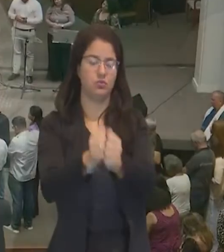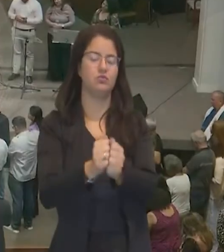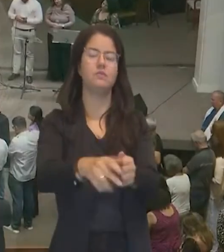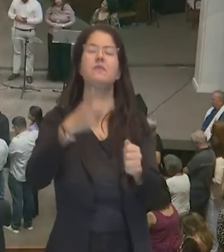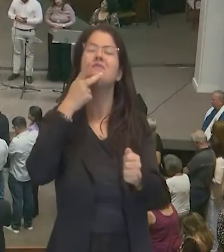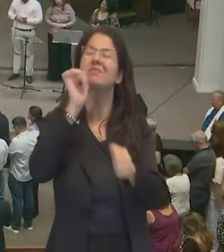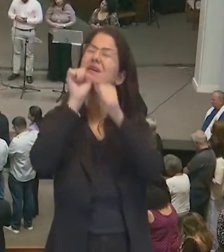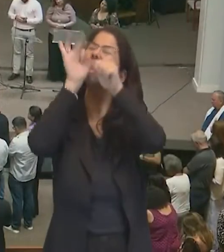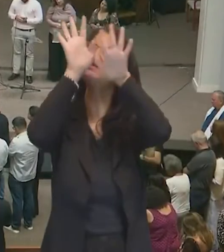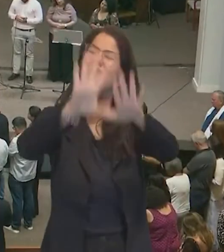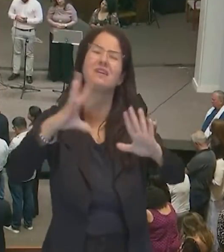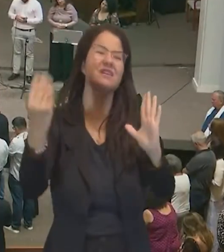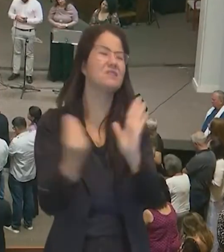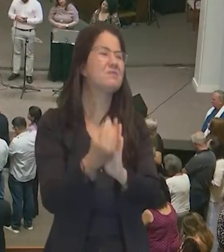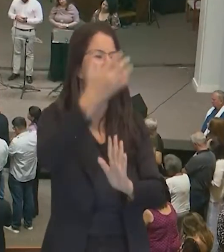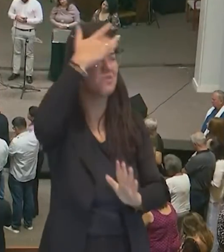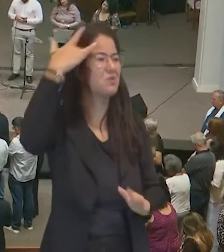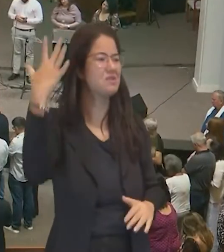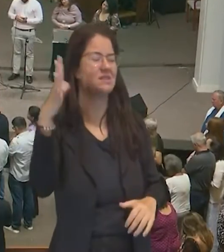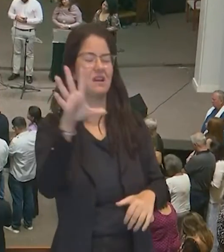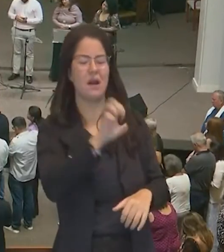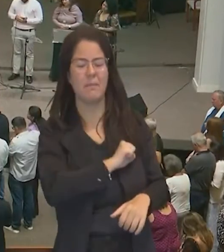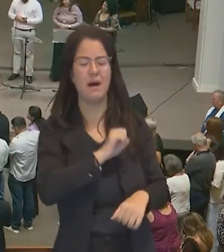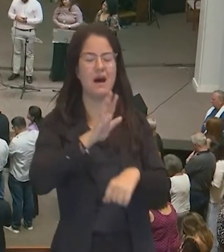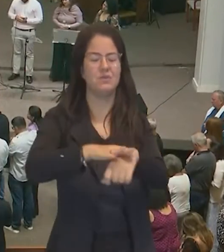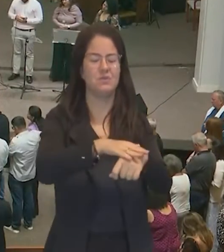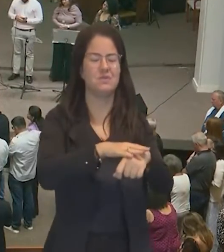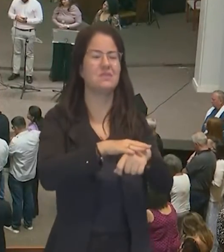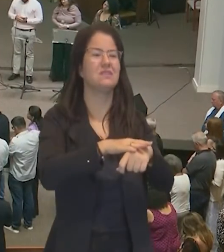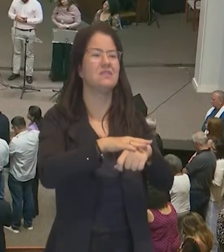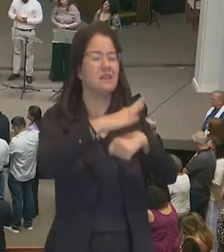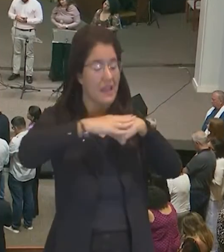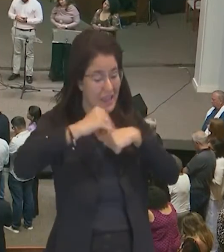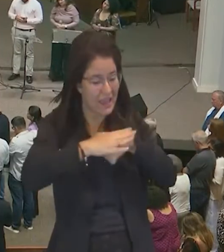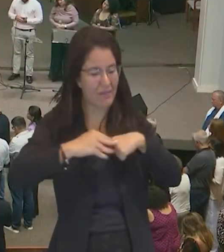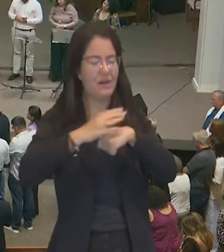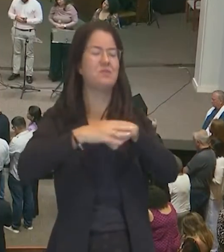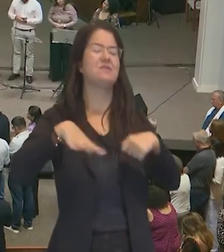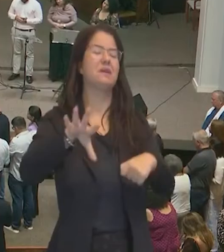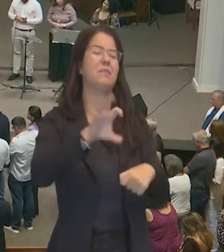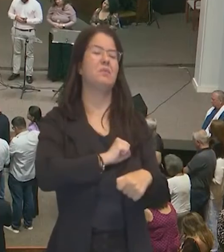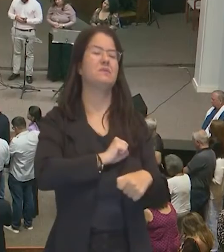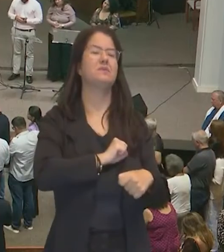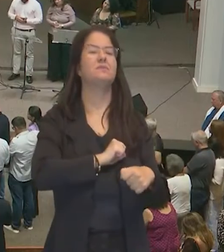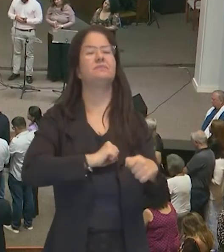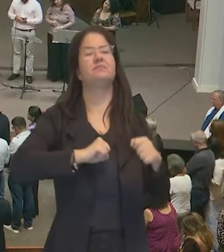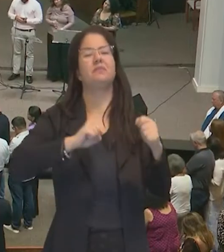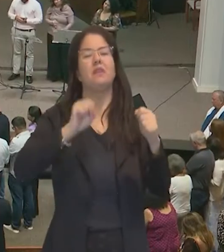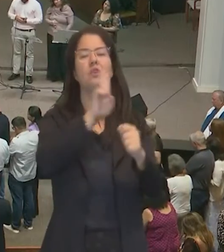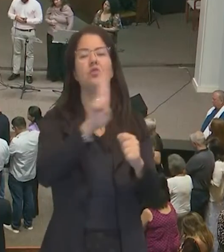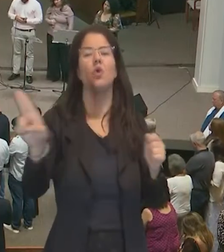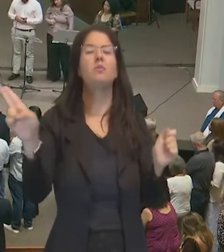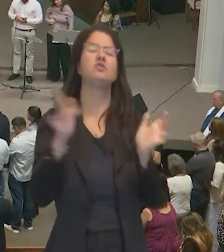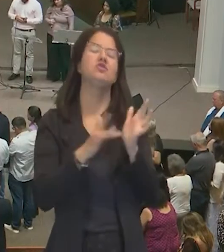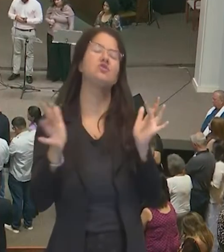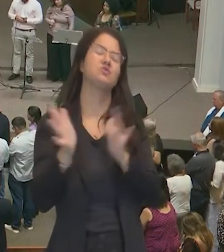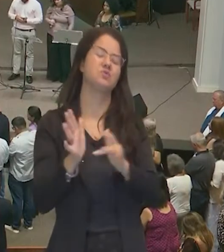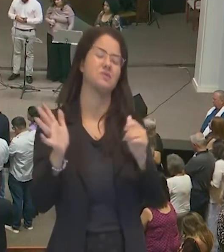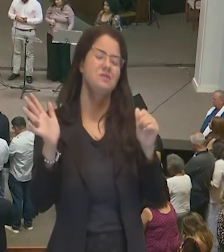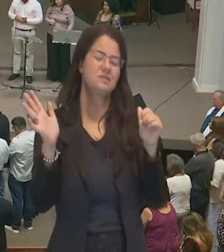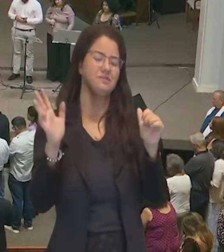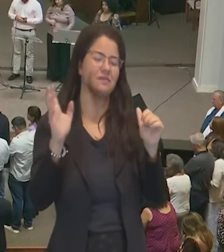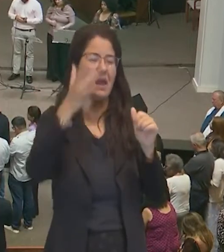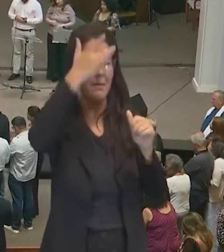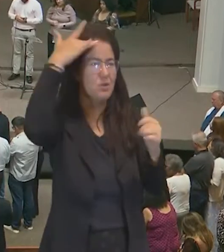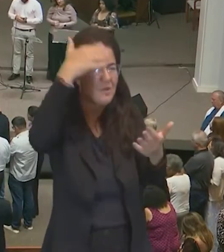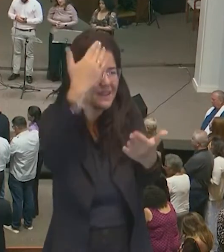abençoe esses queridos e amados irmãos. É a minha, é a nossa oração, em nome de Jesus. E o povo que